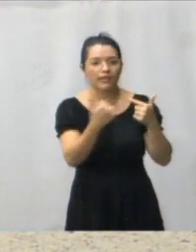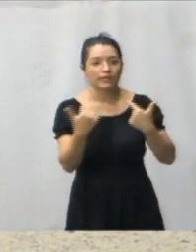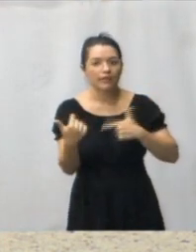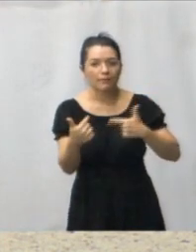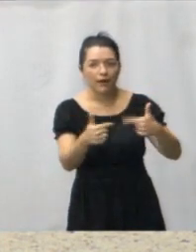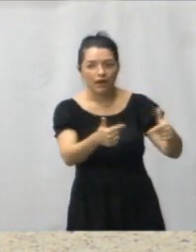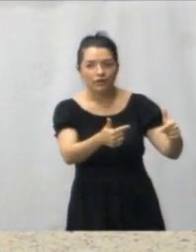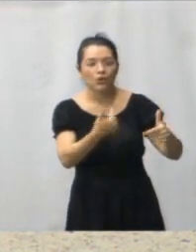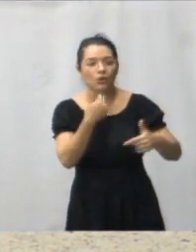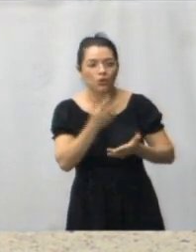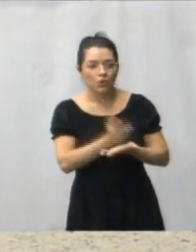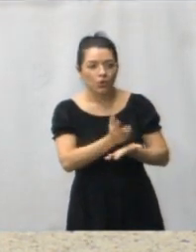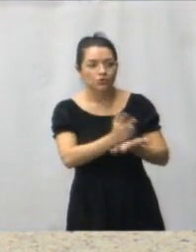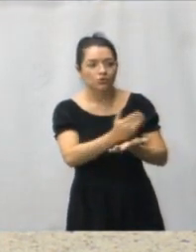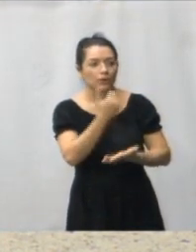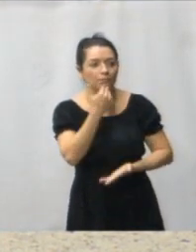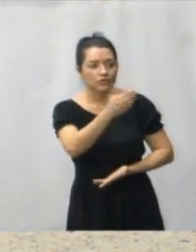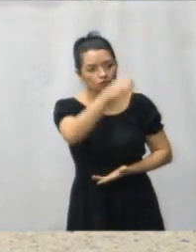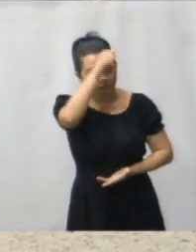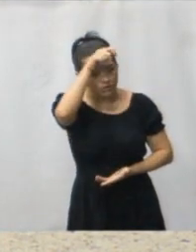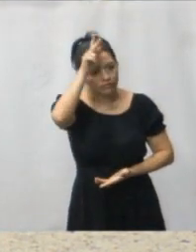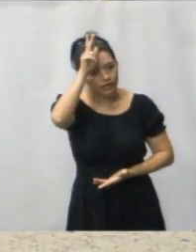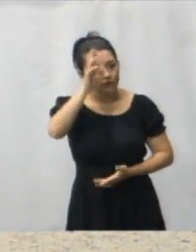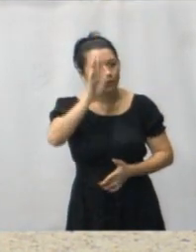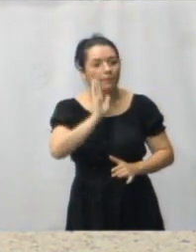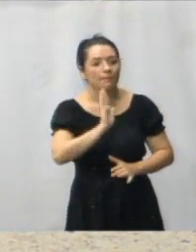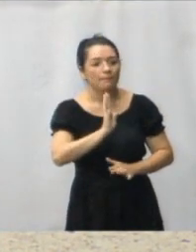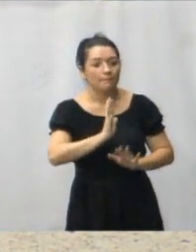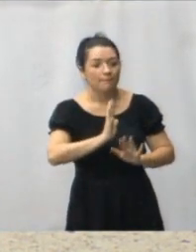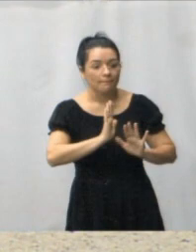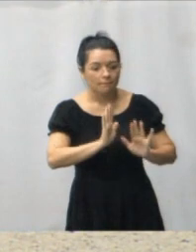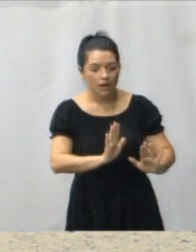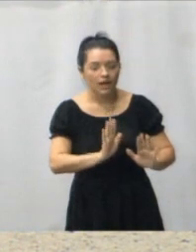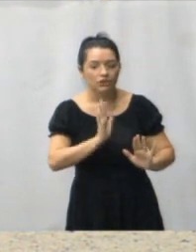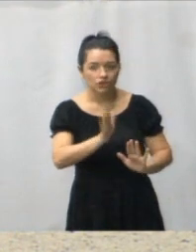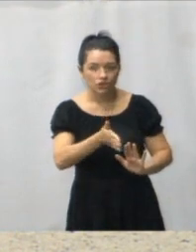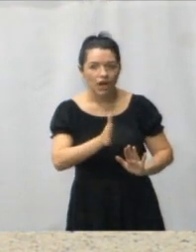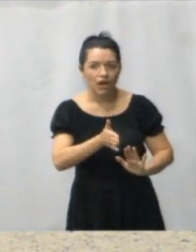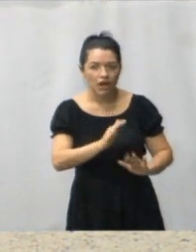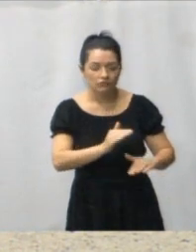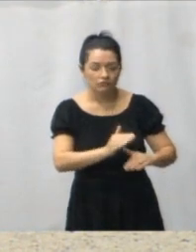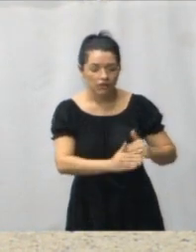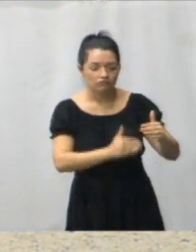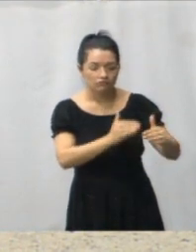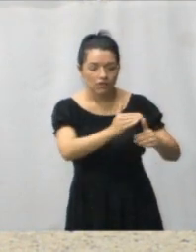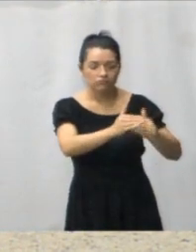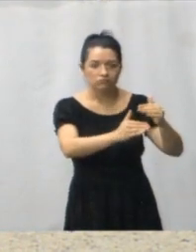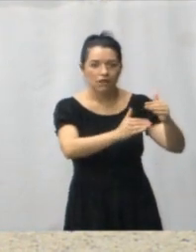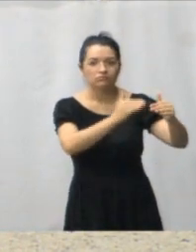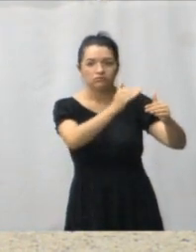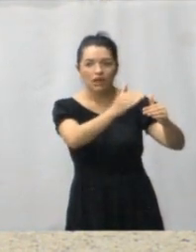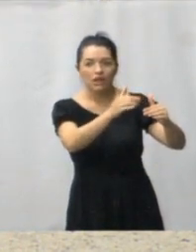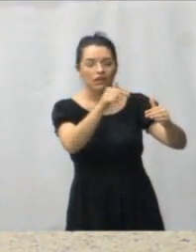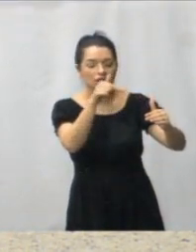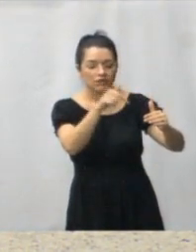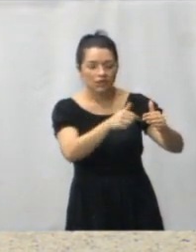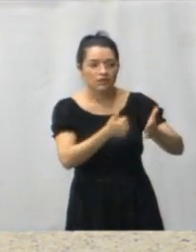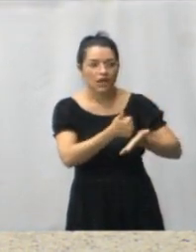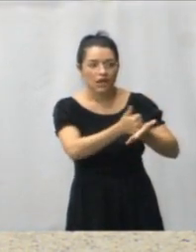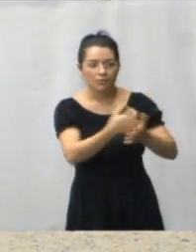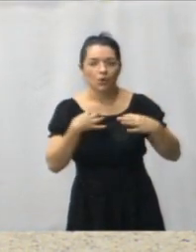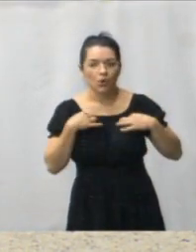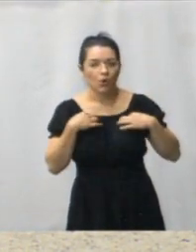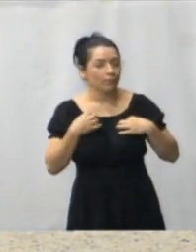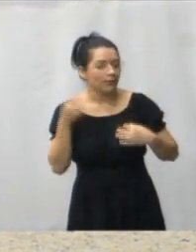já avançamos muito, temos que agradecer ao prefeito, o auxílio fardamento já é um avanço, uma grande conquista, agora vamos aprovar também o